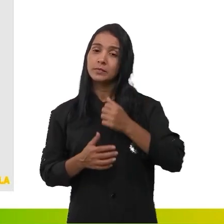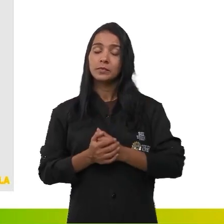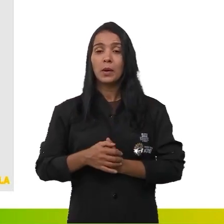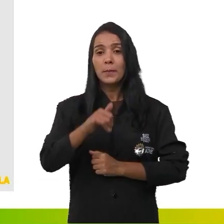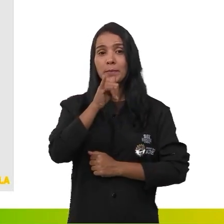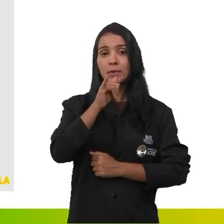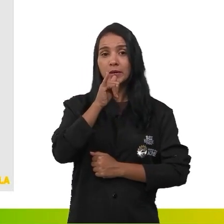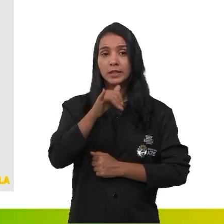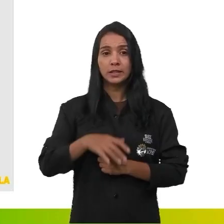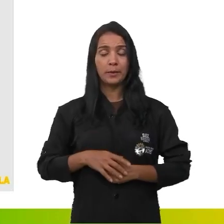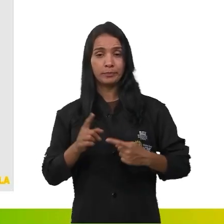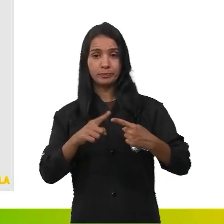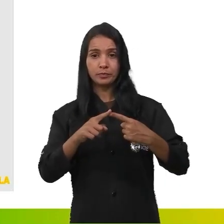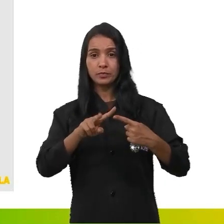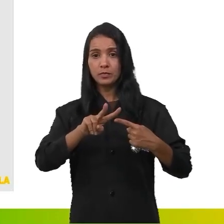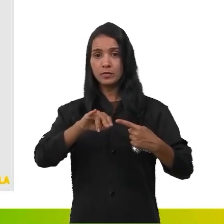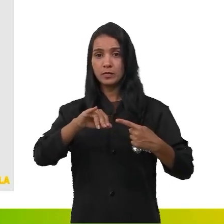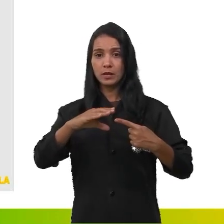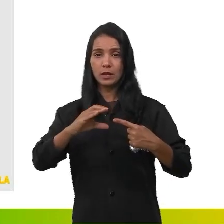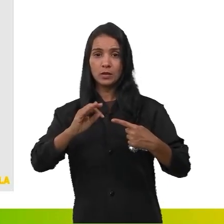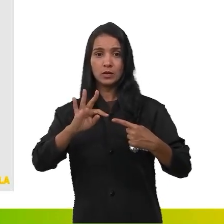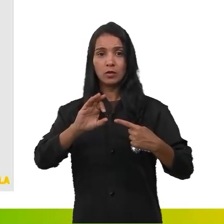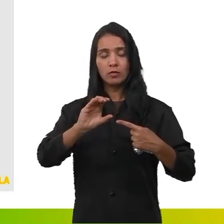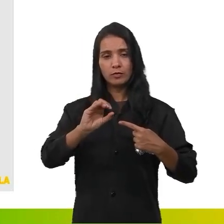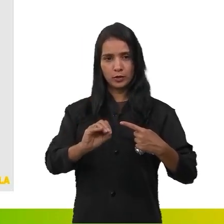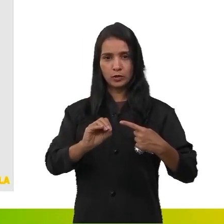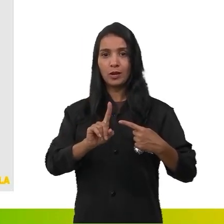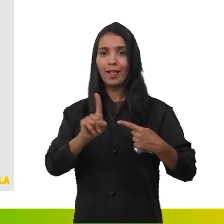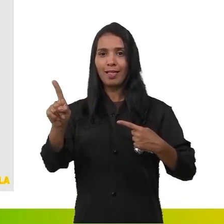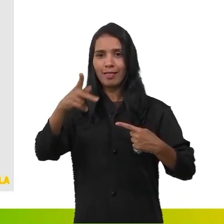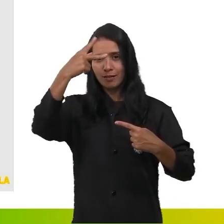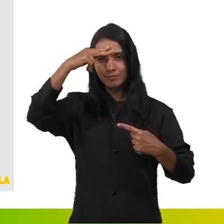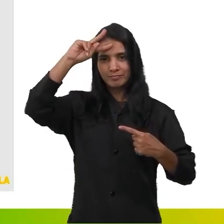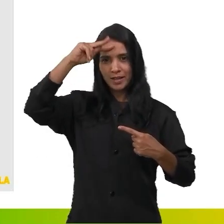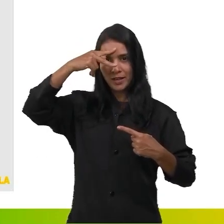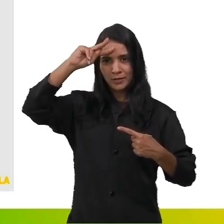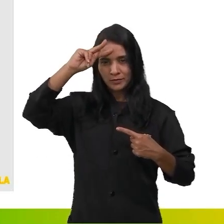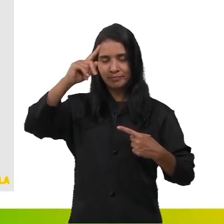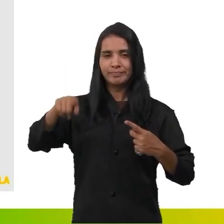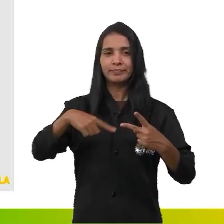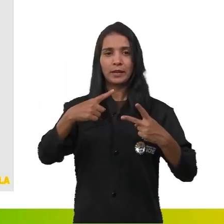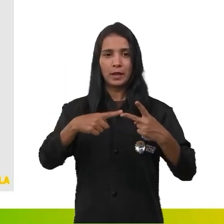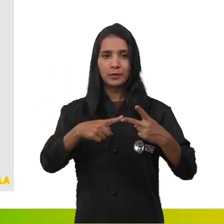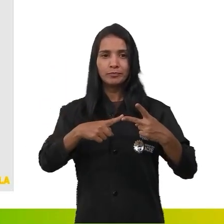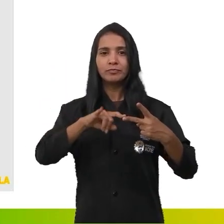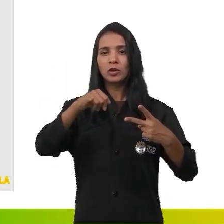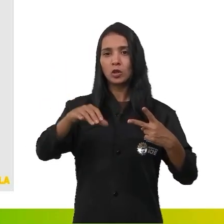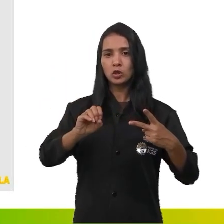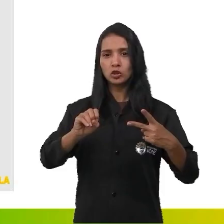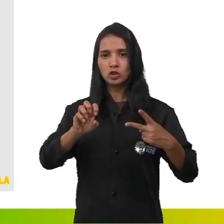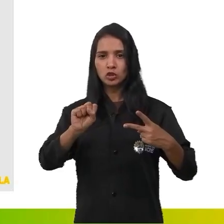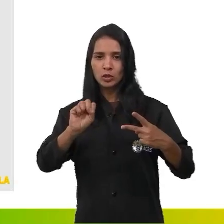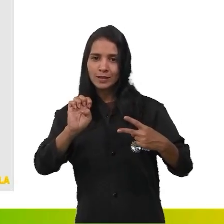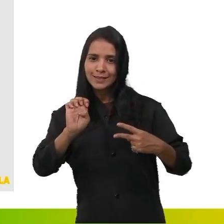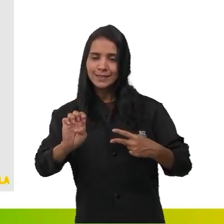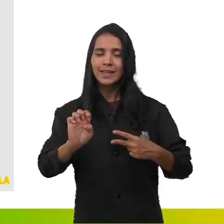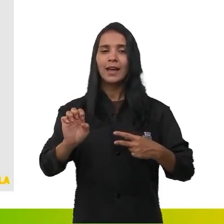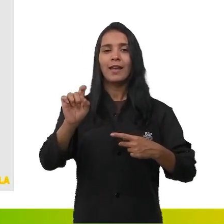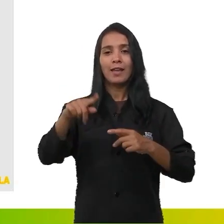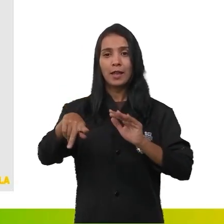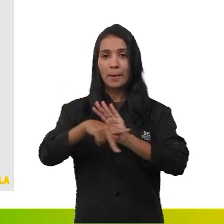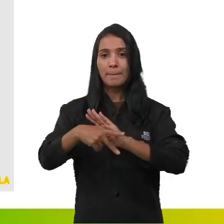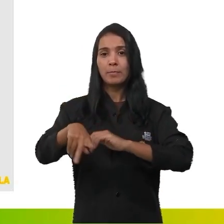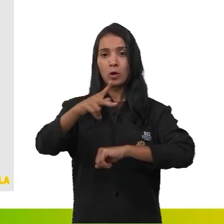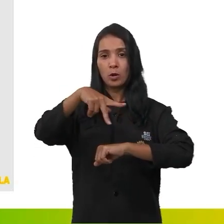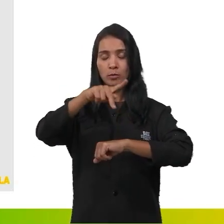Víctor Raúl Haya de la Torre, no Peru, José Maria Velasco Ibarra, do